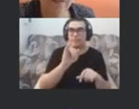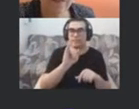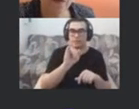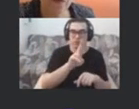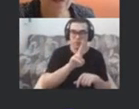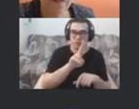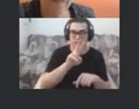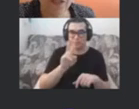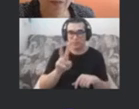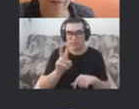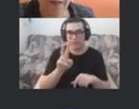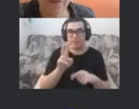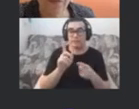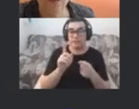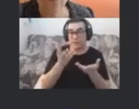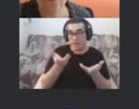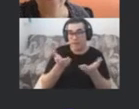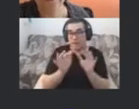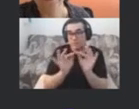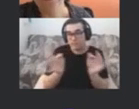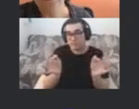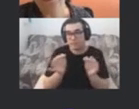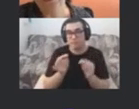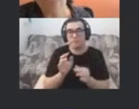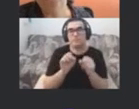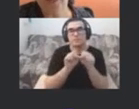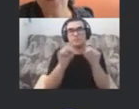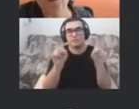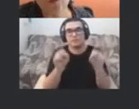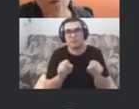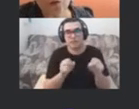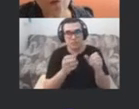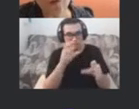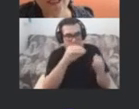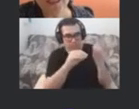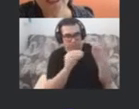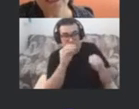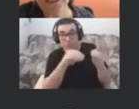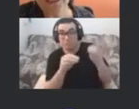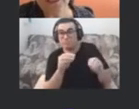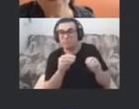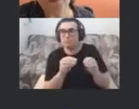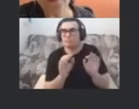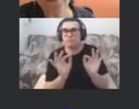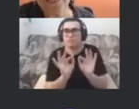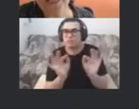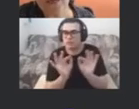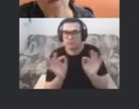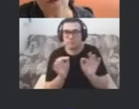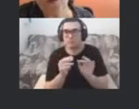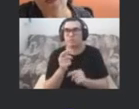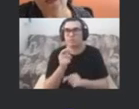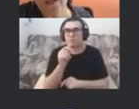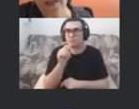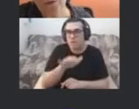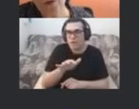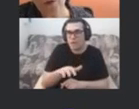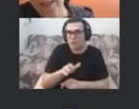de amostras. Então, é um sisteminha de preparo de amostras de baixo custo, que